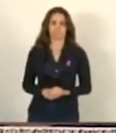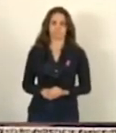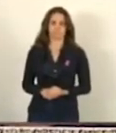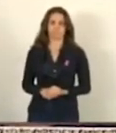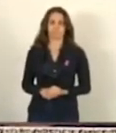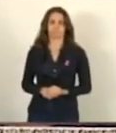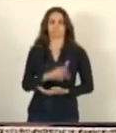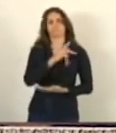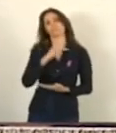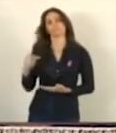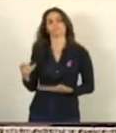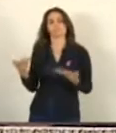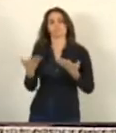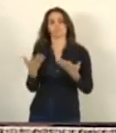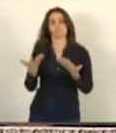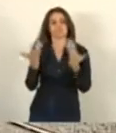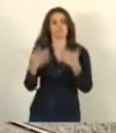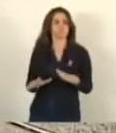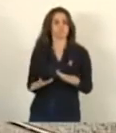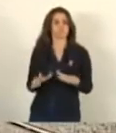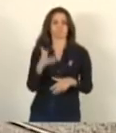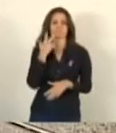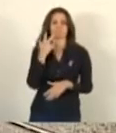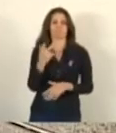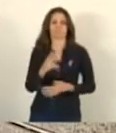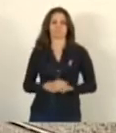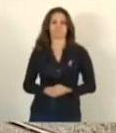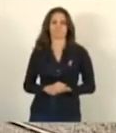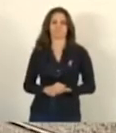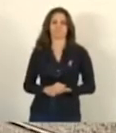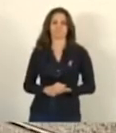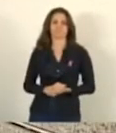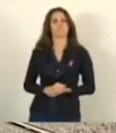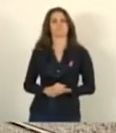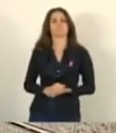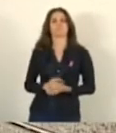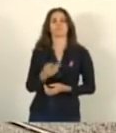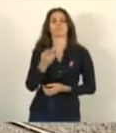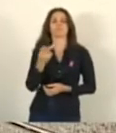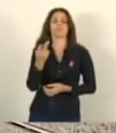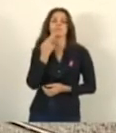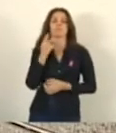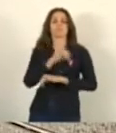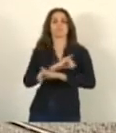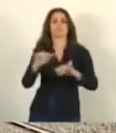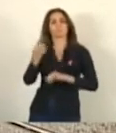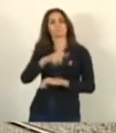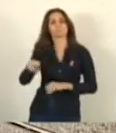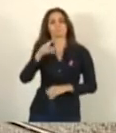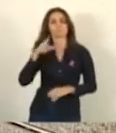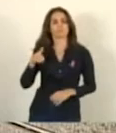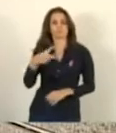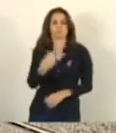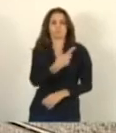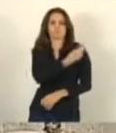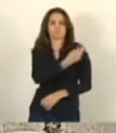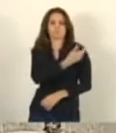Senhor presidente, hoje eu vou declinar, desejando ao povo do Espírito Santo que continue